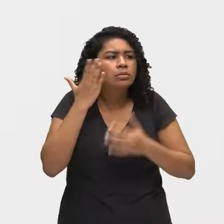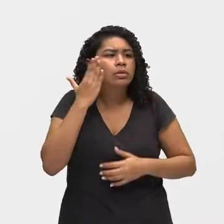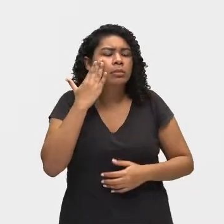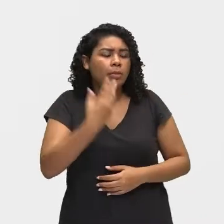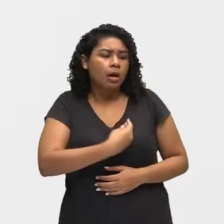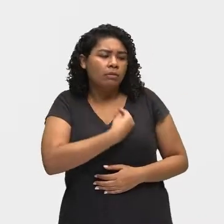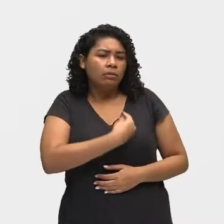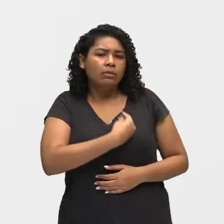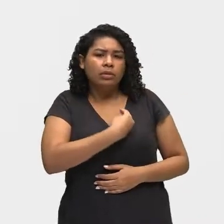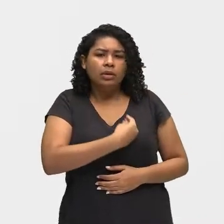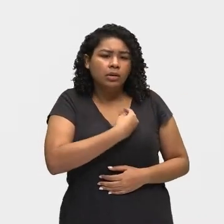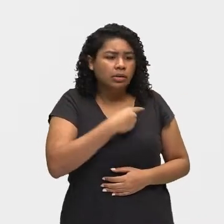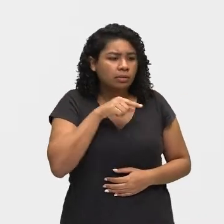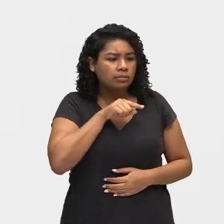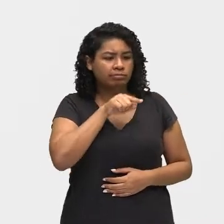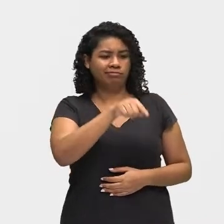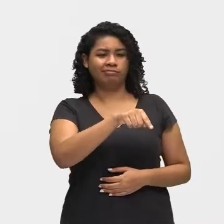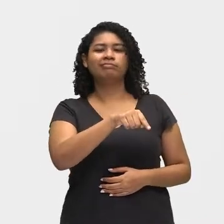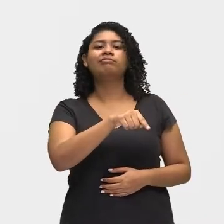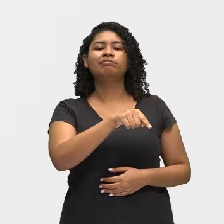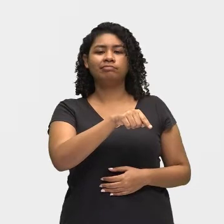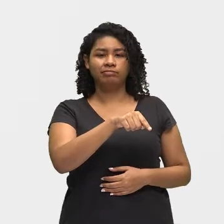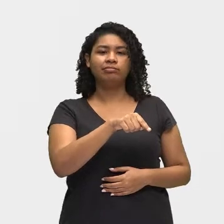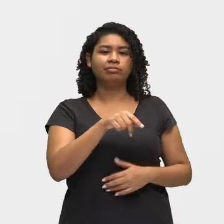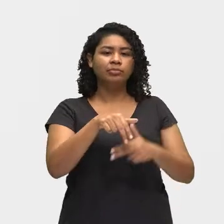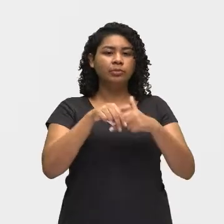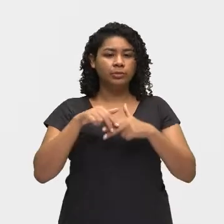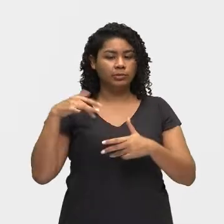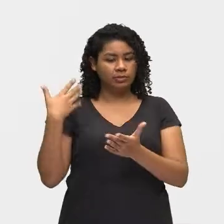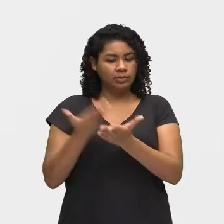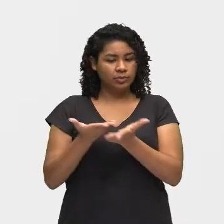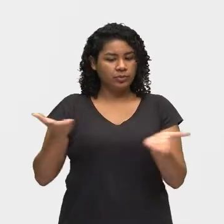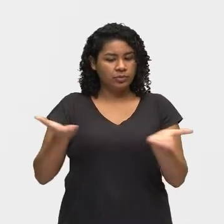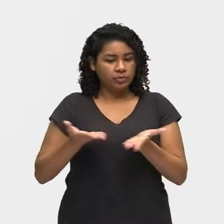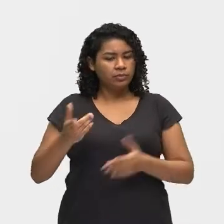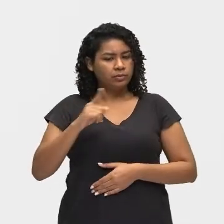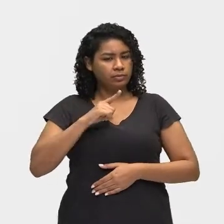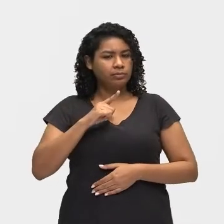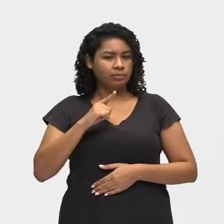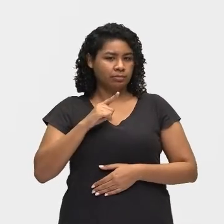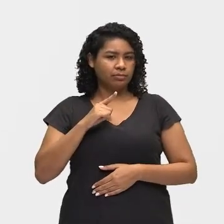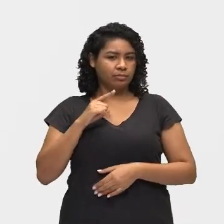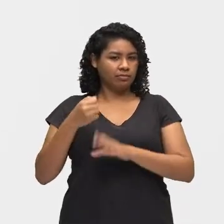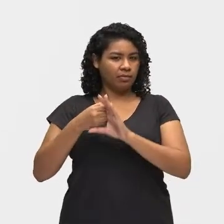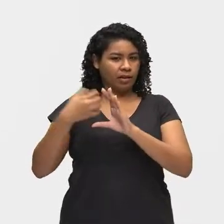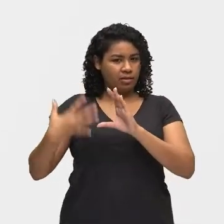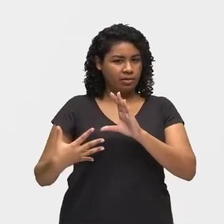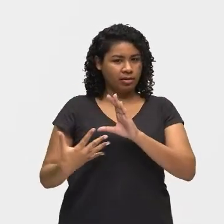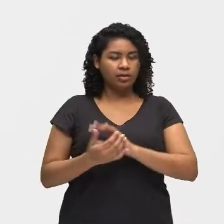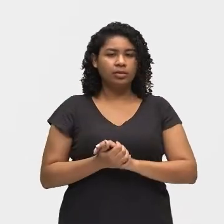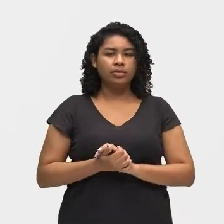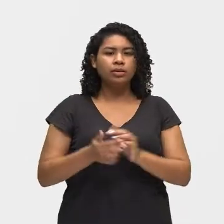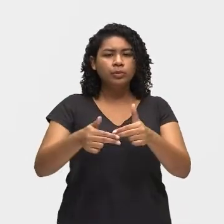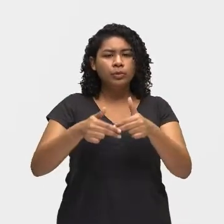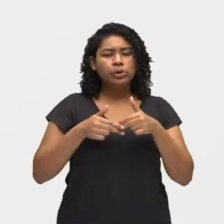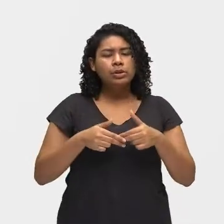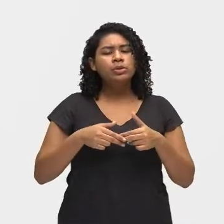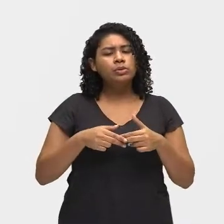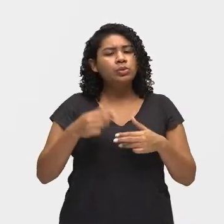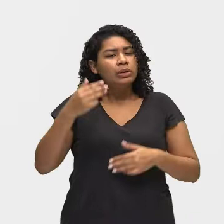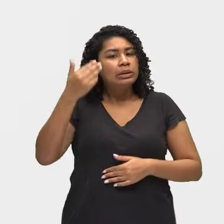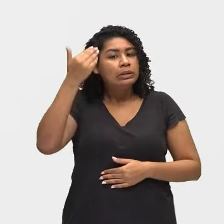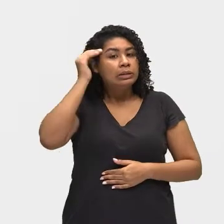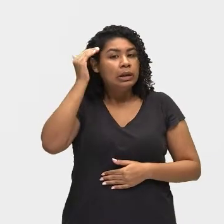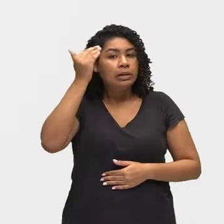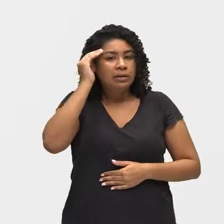há algum tempo e vivido hoje na região. Compreender esse projeto de